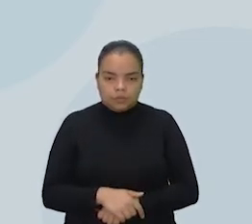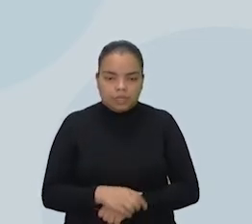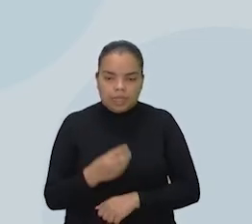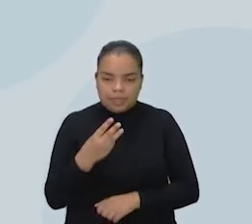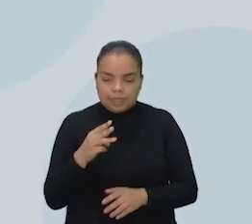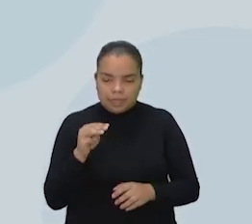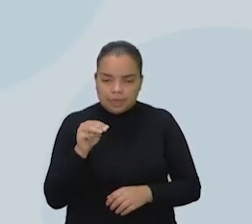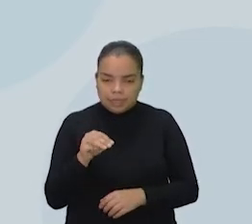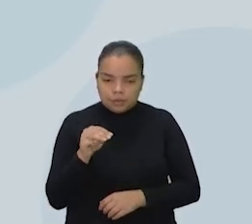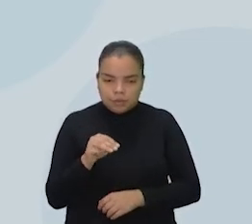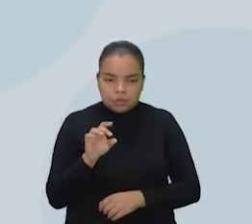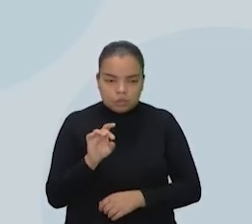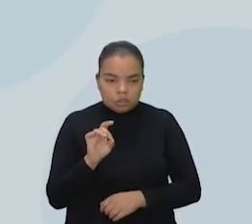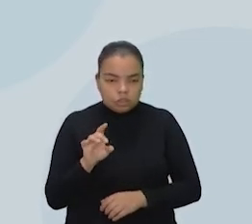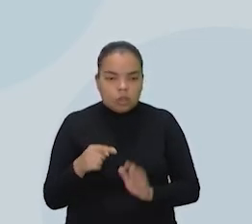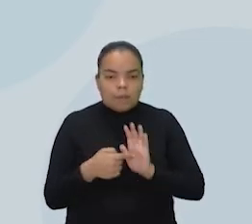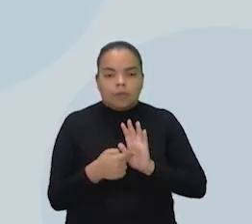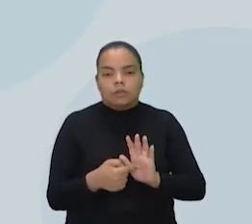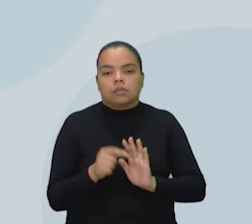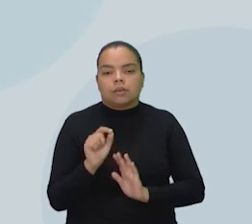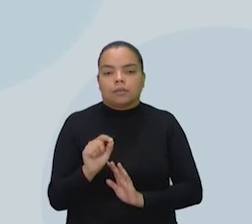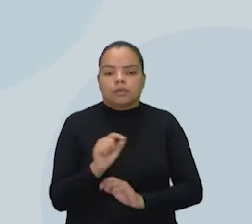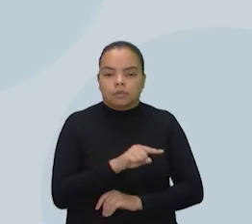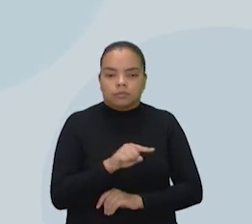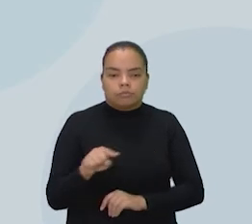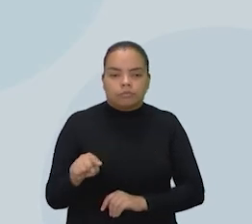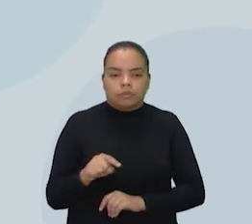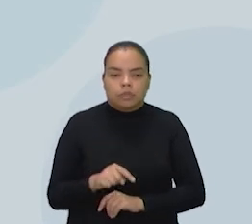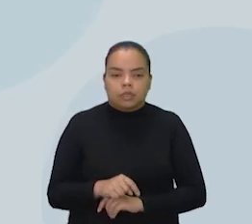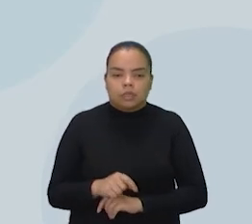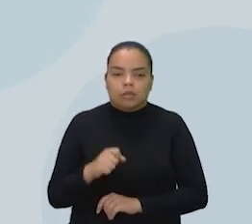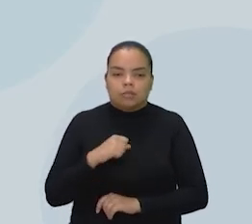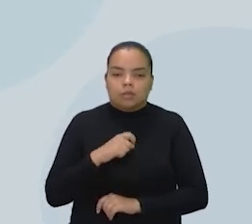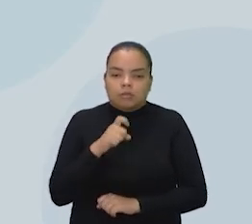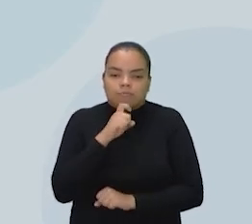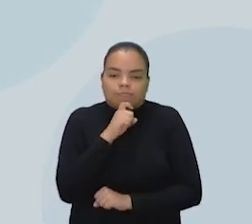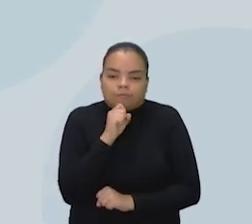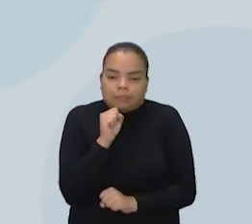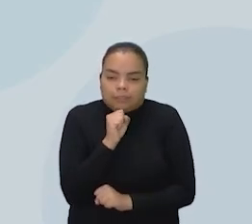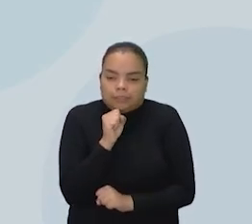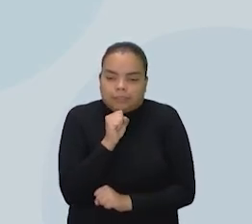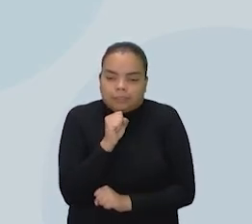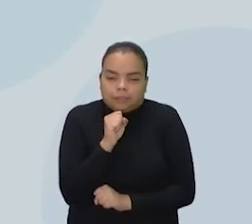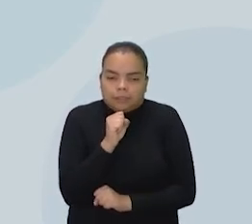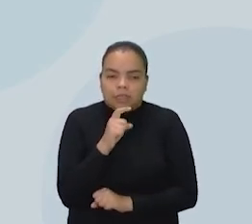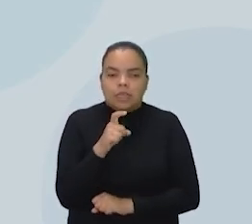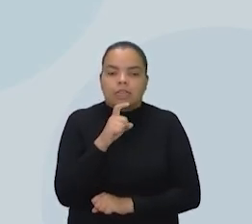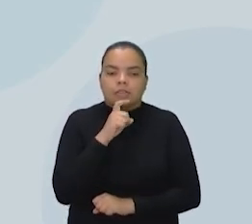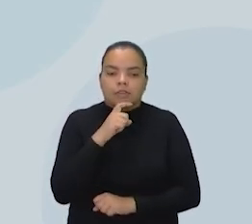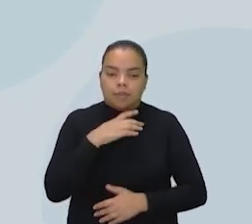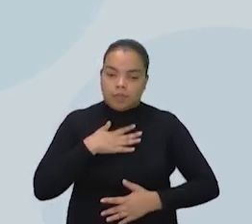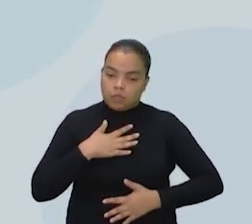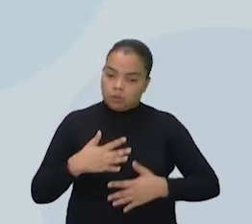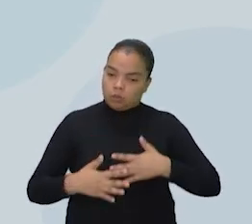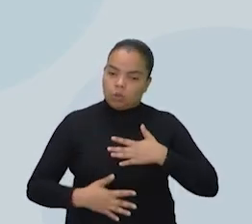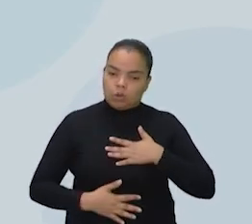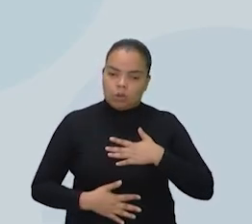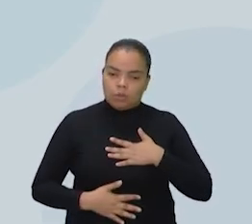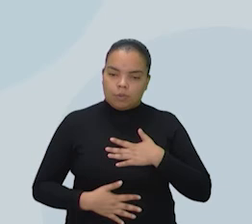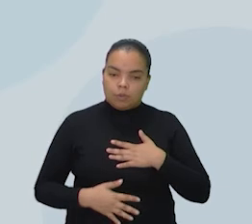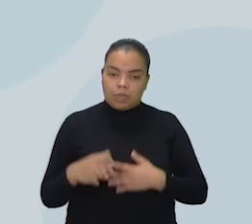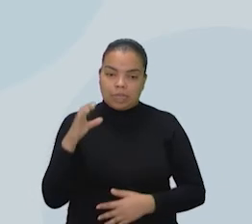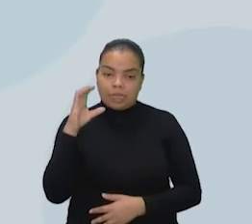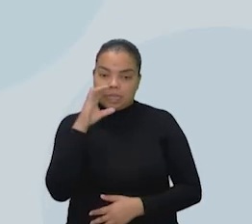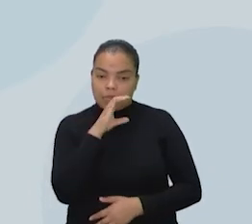eu vou só mostrar isso para vocês. Existe um outro fenômeno que é o resfriamento de um corpo. Quando você pega um corpo